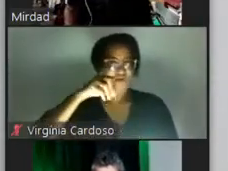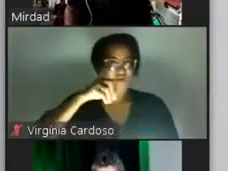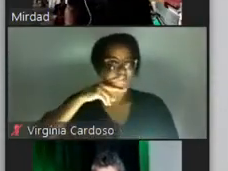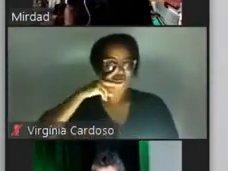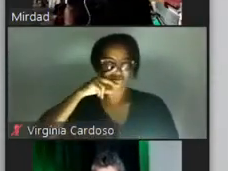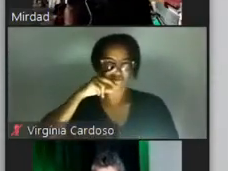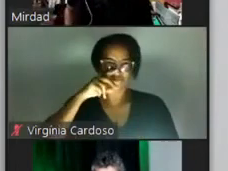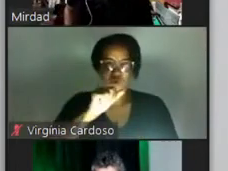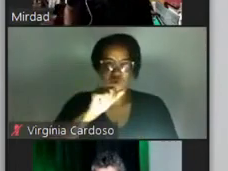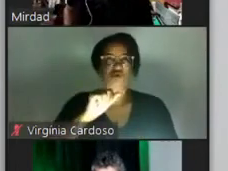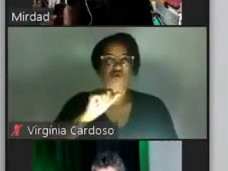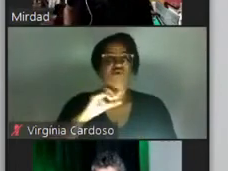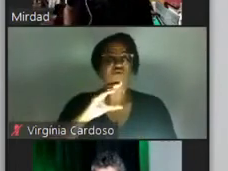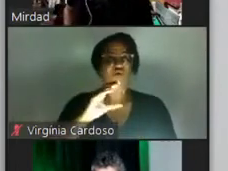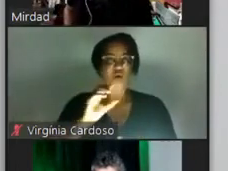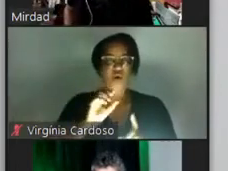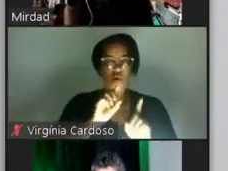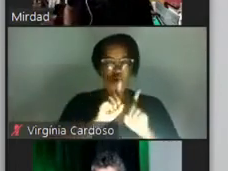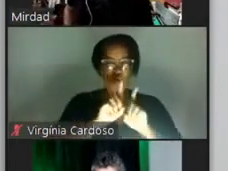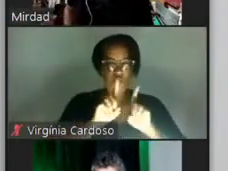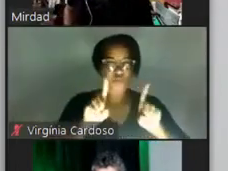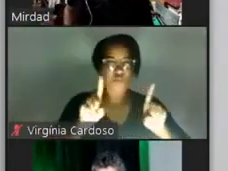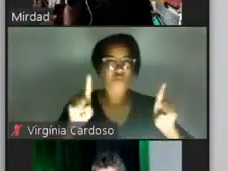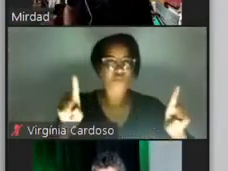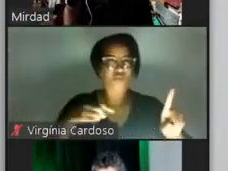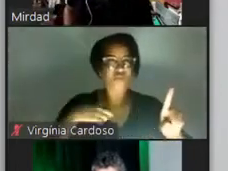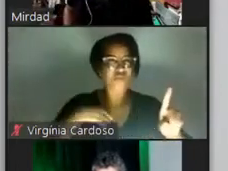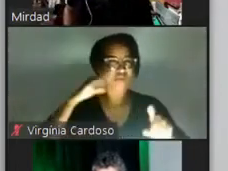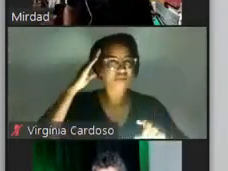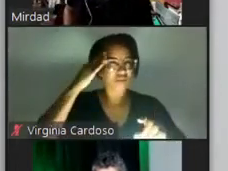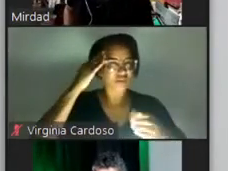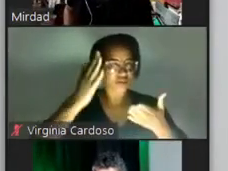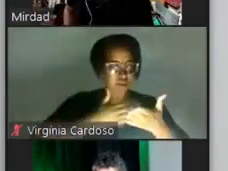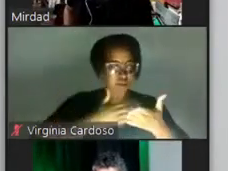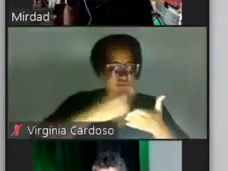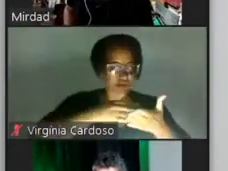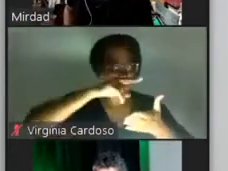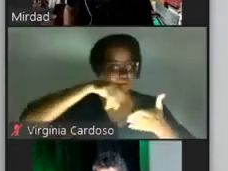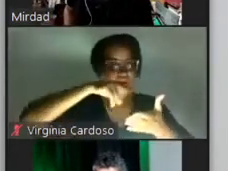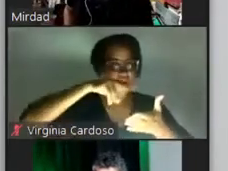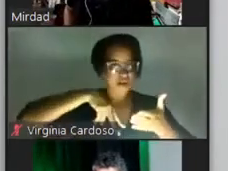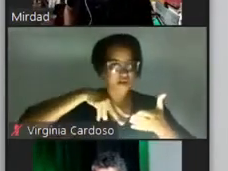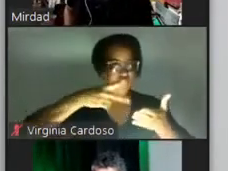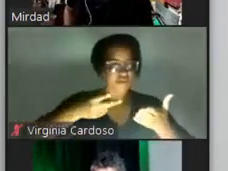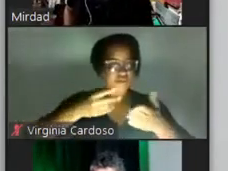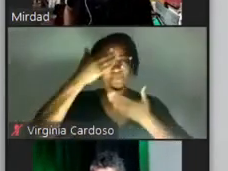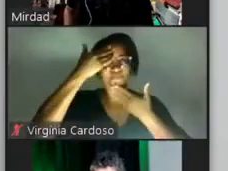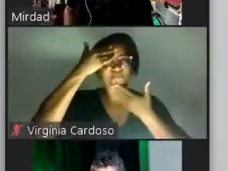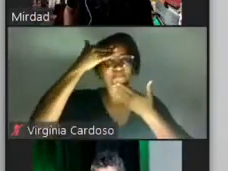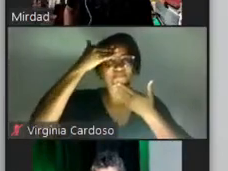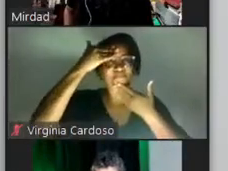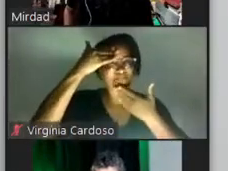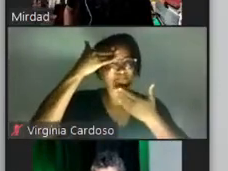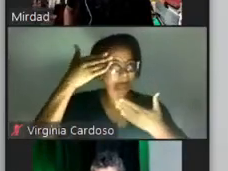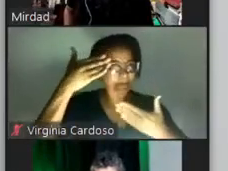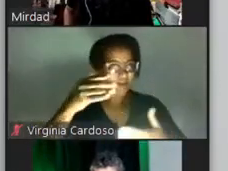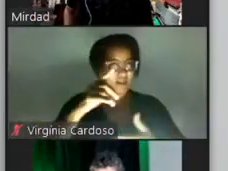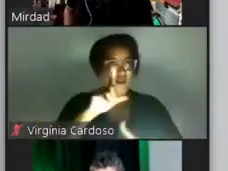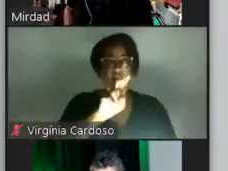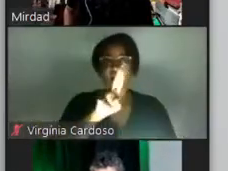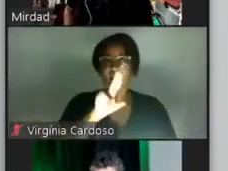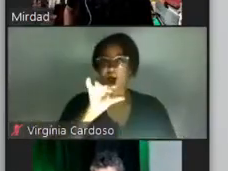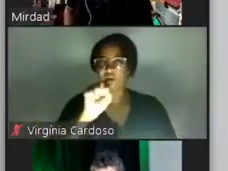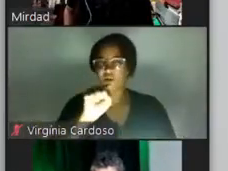uma Canudos que eu entendi pelos livros, sabe? Então, gratidão ao Luiz Paulo, gratidão a